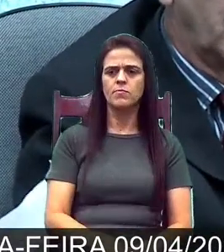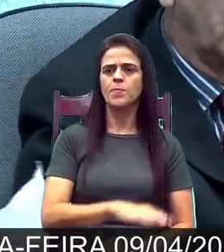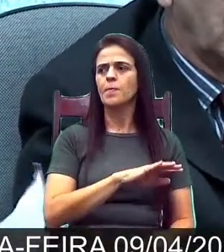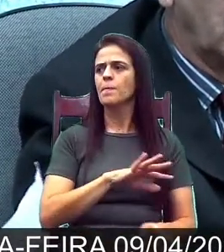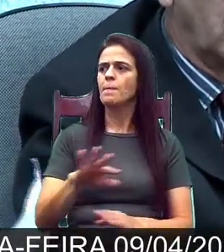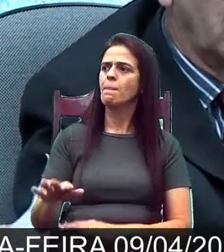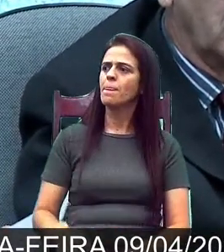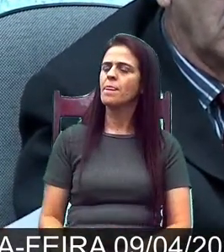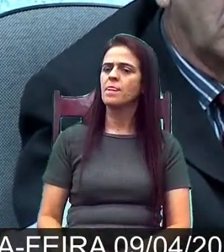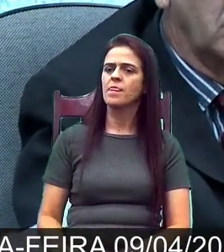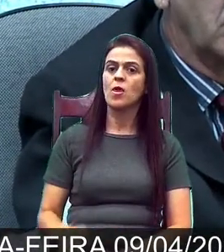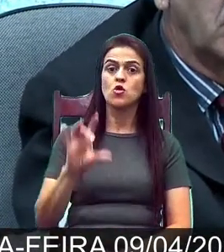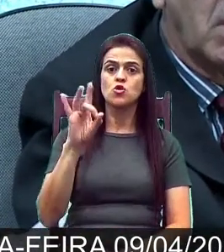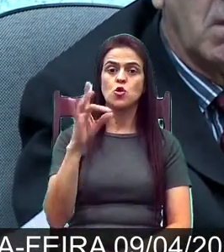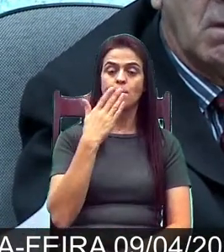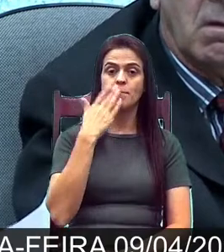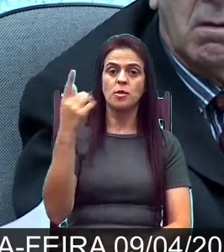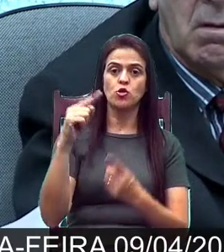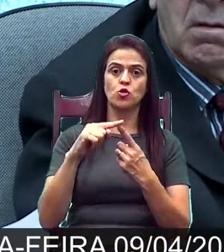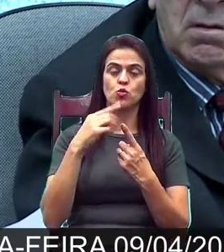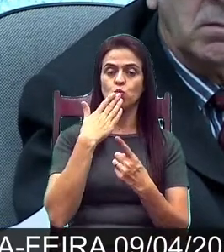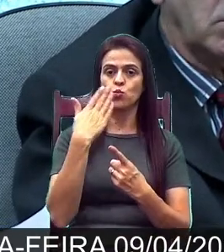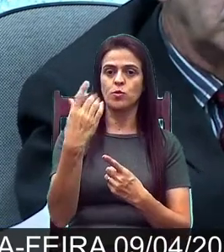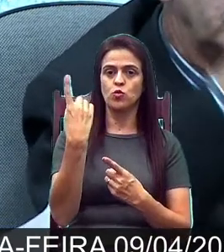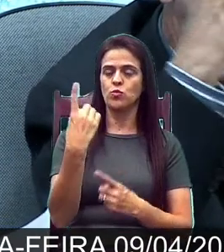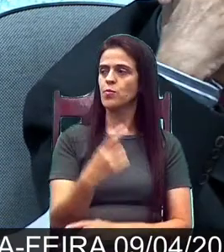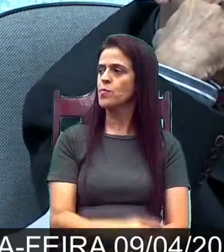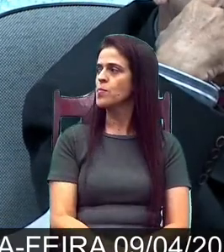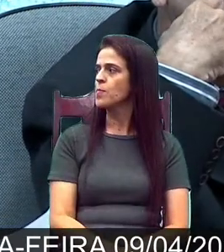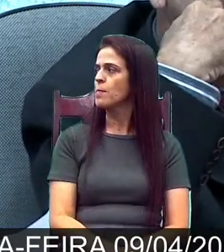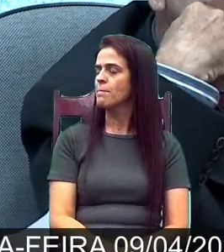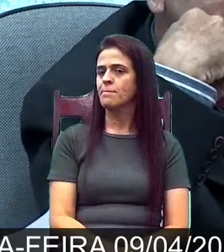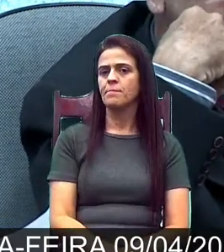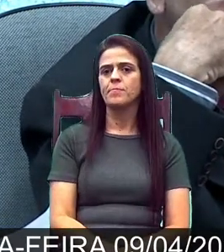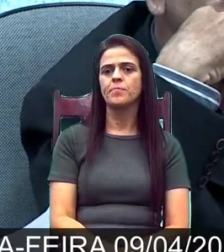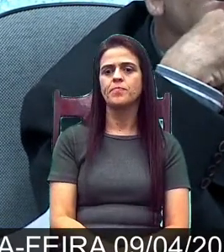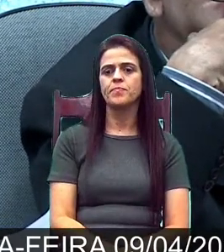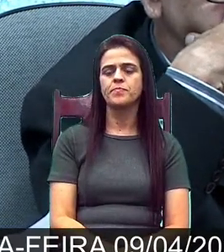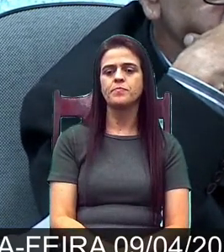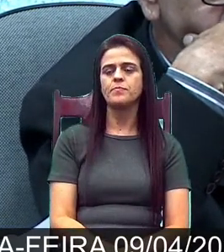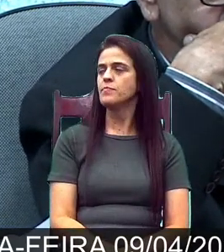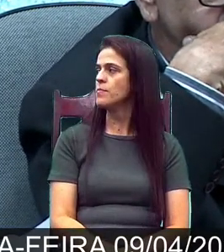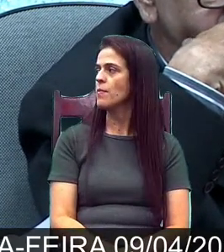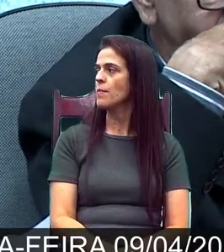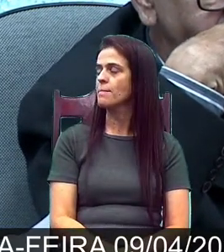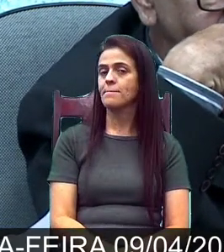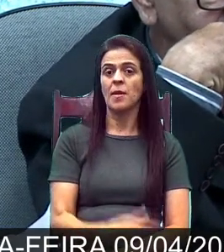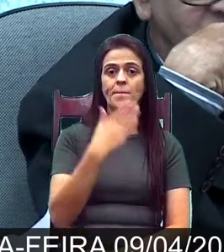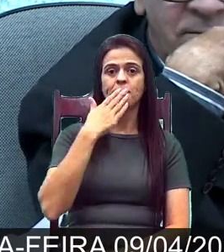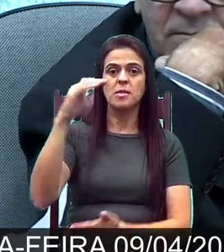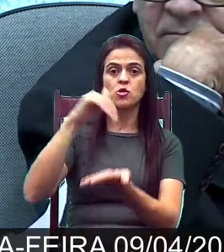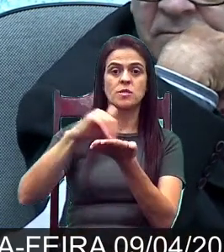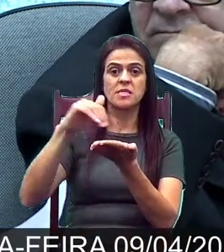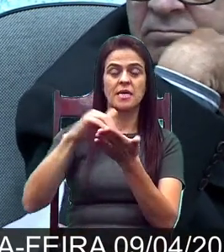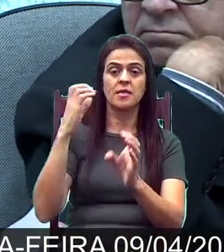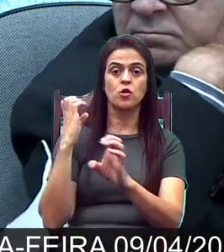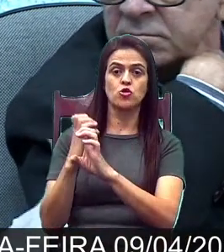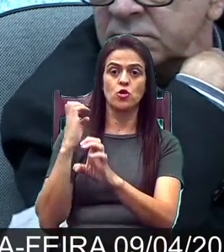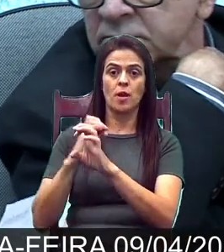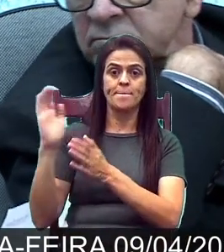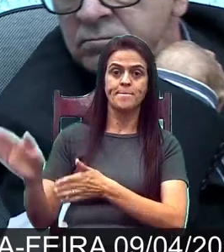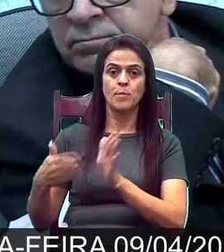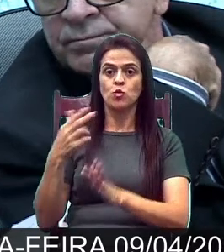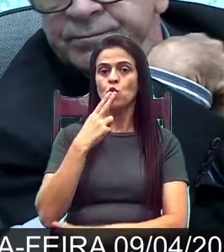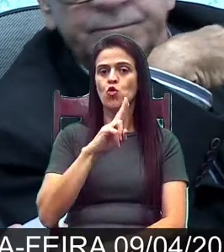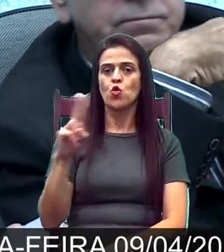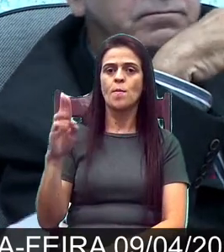Apresentar apenas uma indicação, que seja encaminhado ao secretário de Engenharia e Produção, o